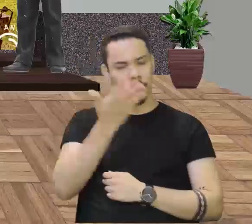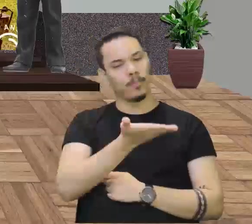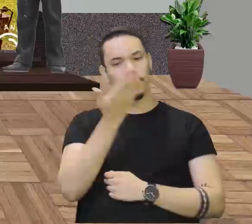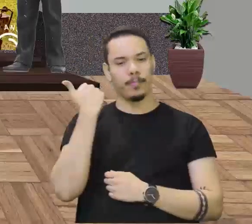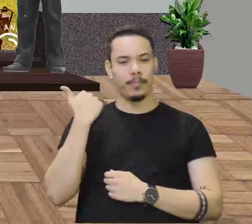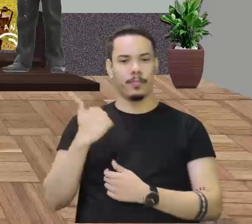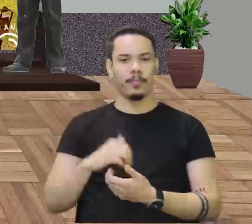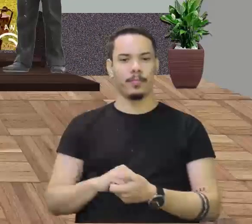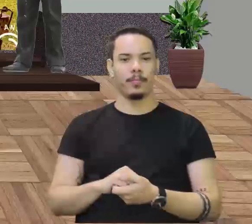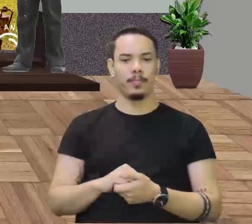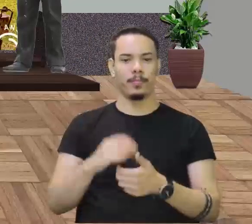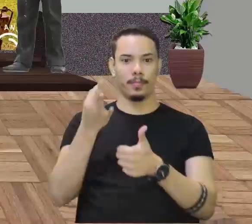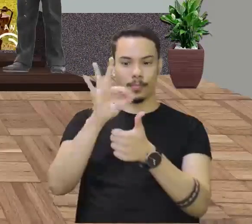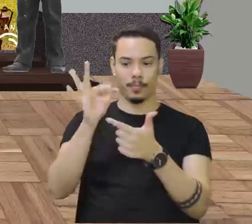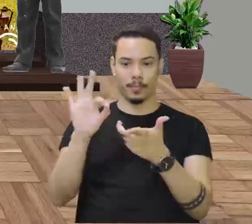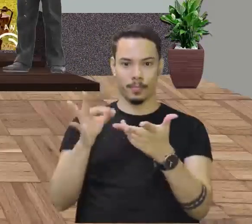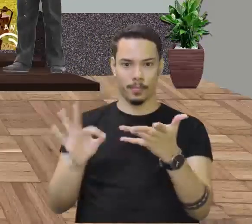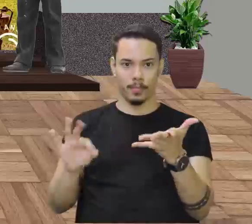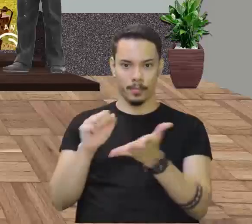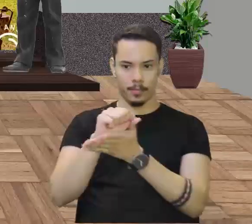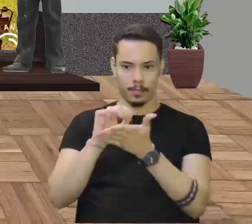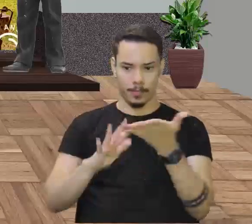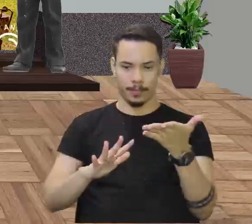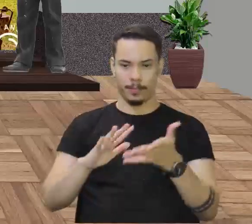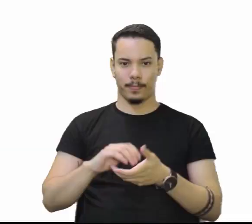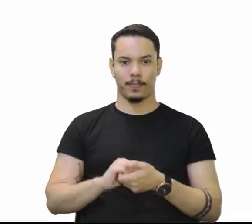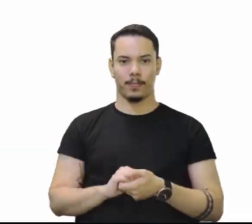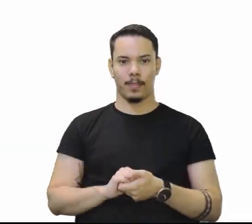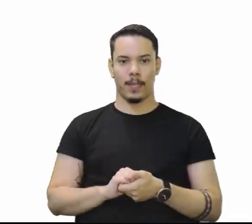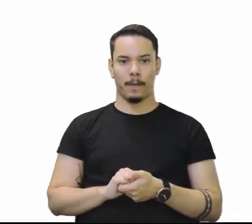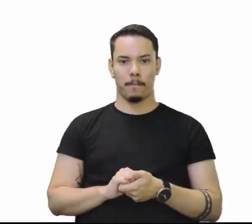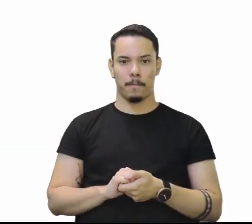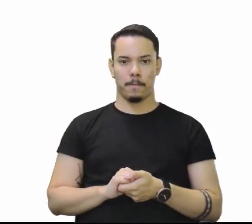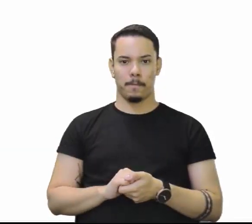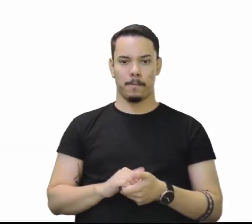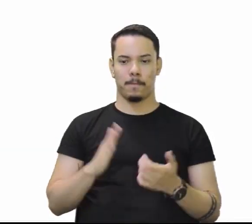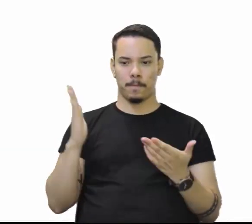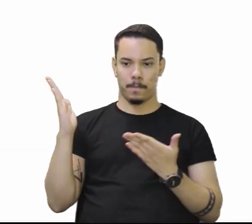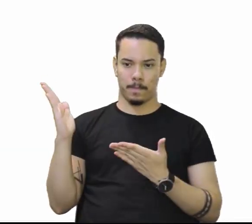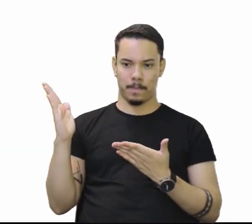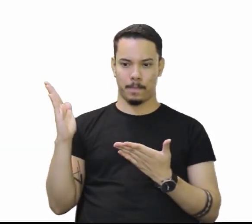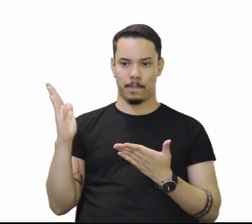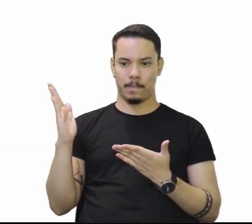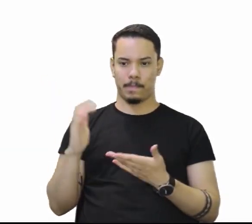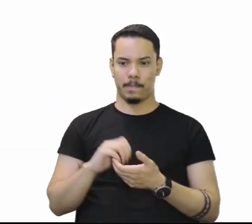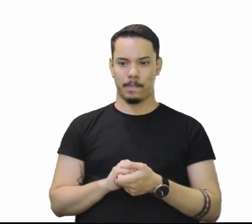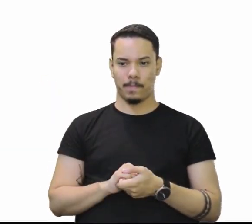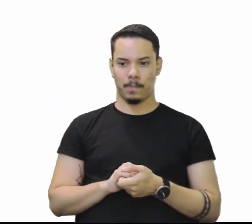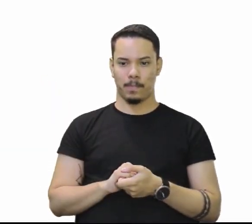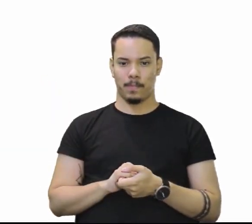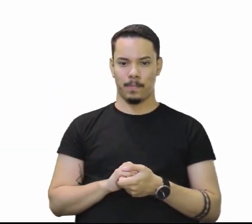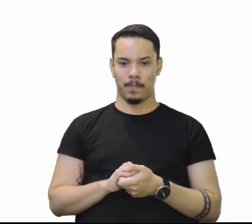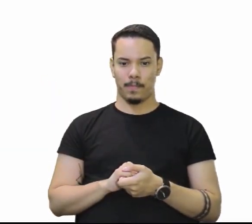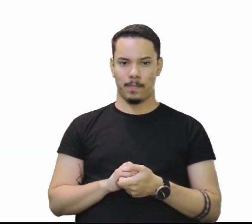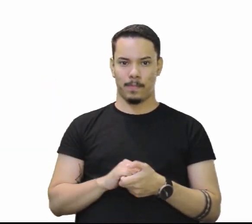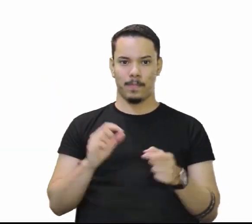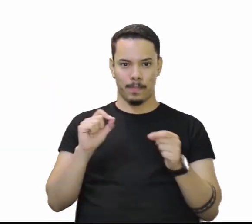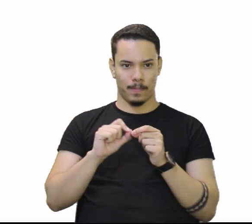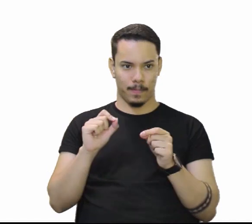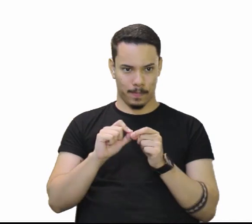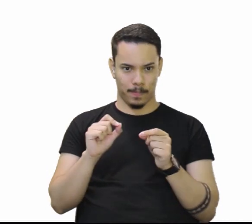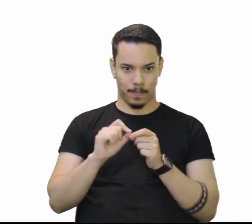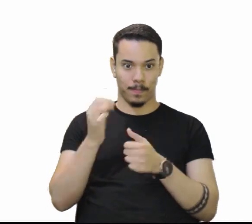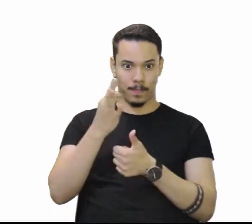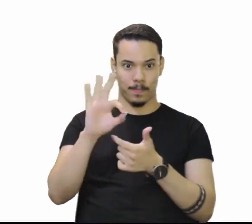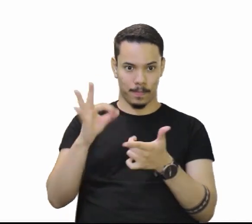Vamos lá? Para a correção da nossa atividade. Na tela para vocês. Vamos fazer essa correção aí dessa